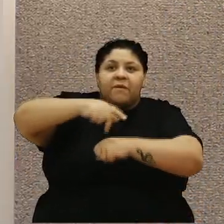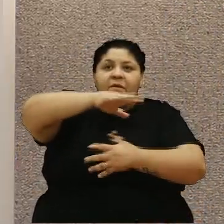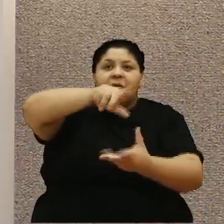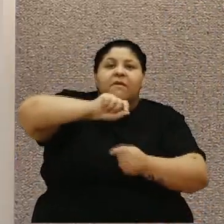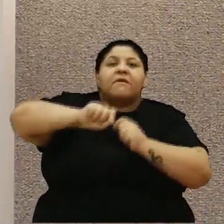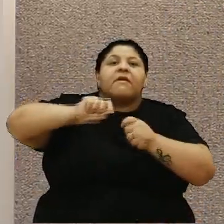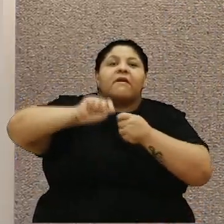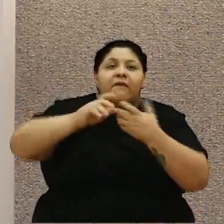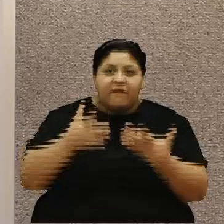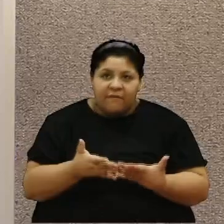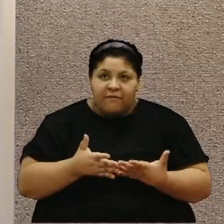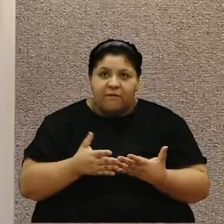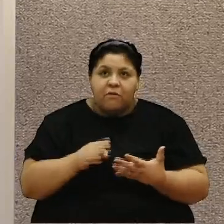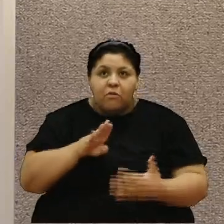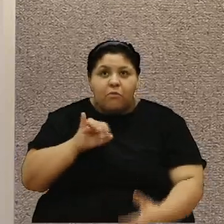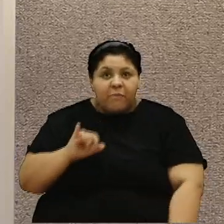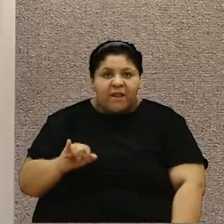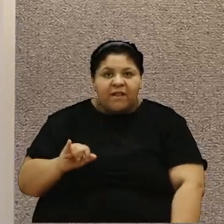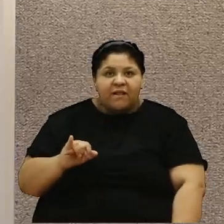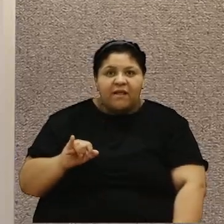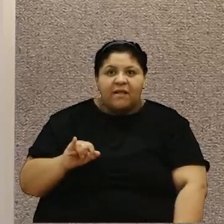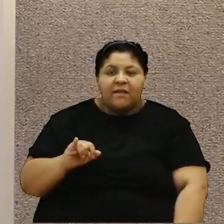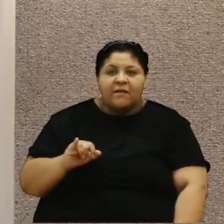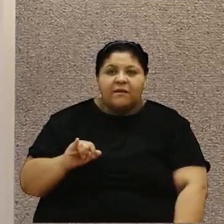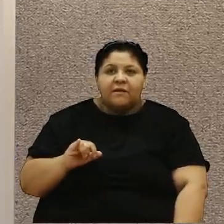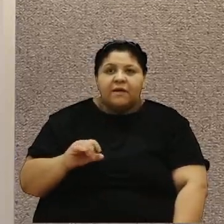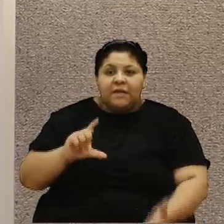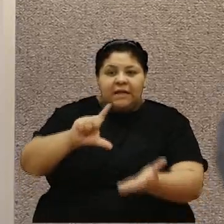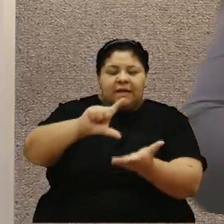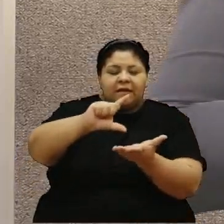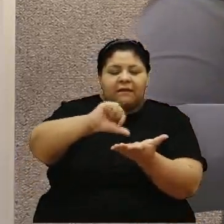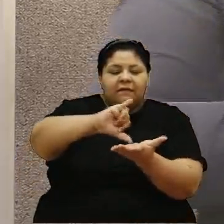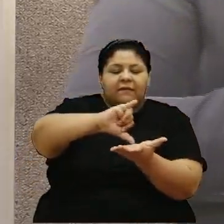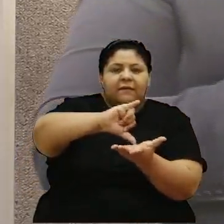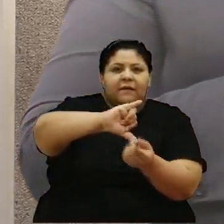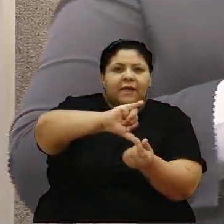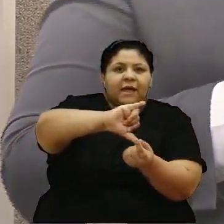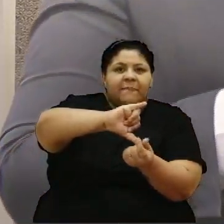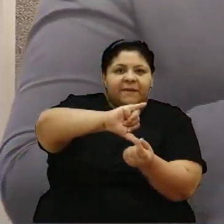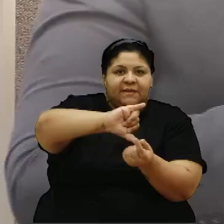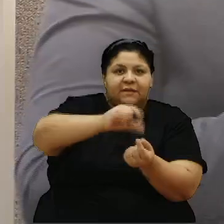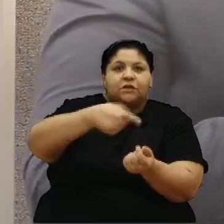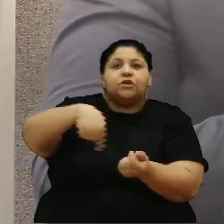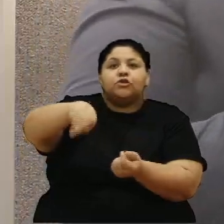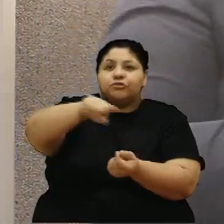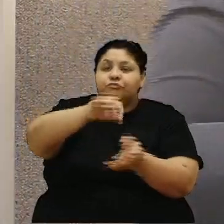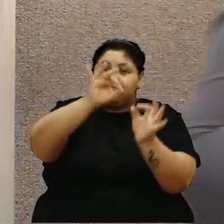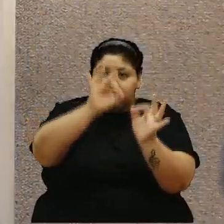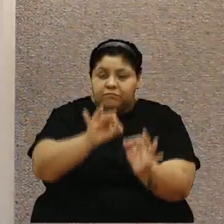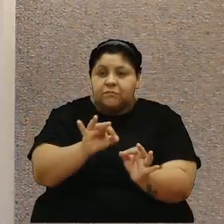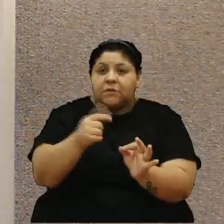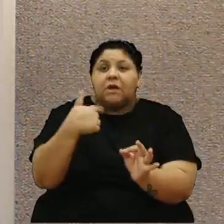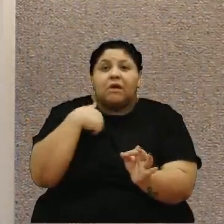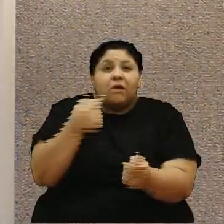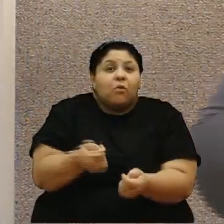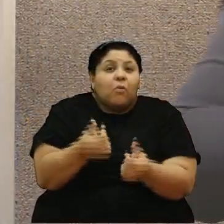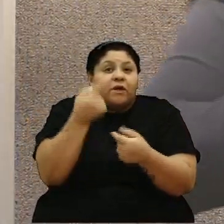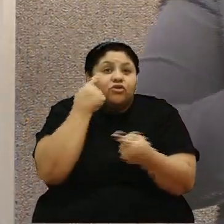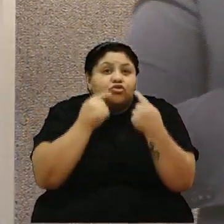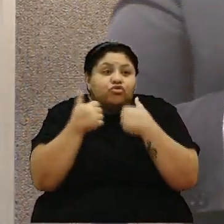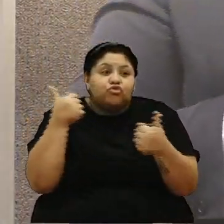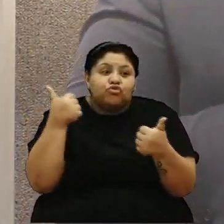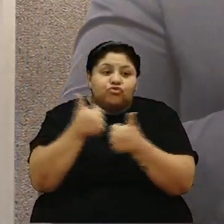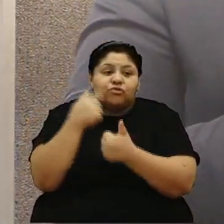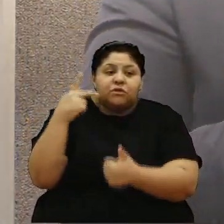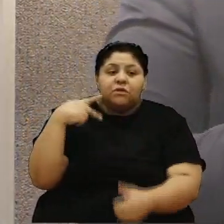fez isso? Um bilionário malvadão capitalista. Então, assim, a ONU não aceitou, perfeito. Eu estava quase chorando junto com o senhor,